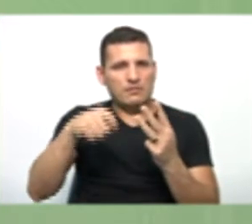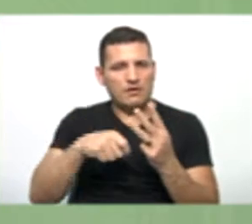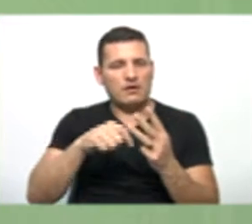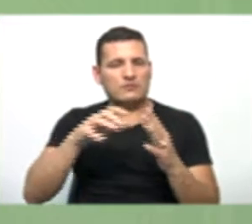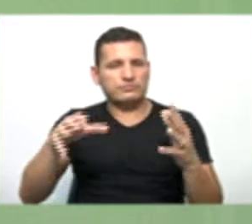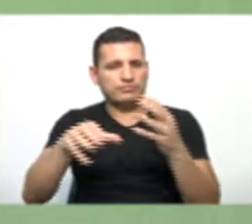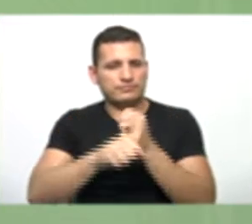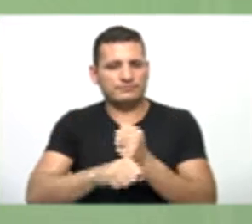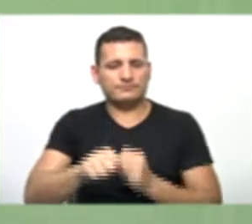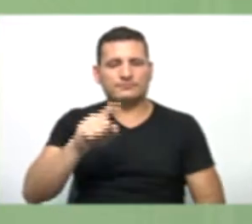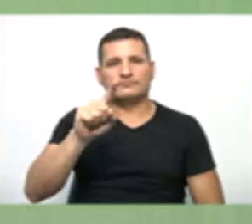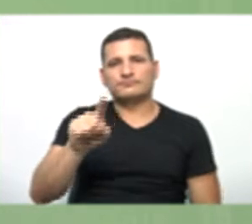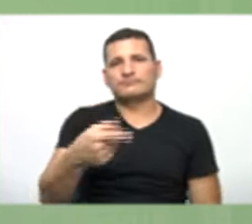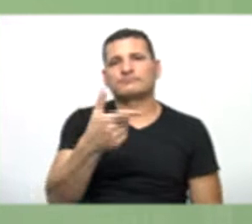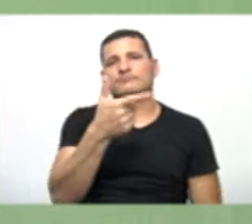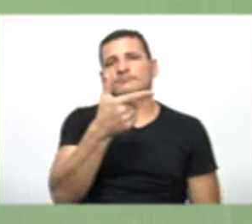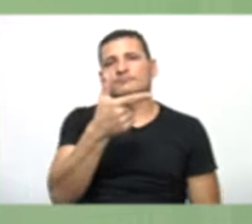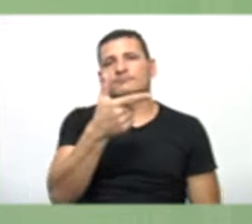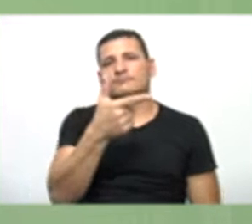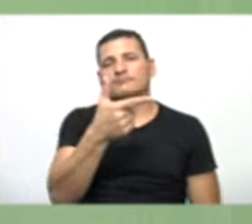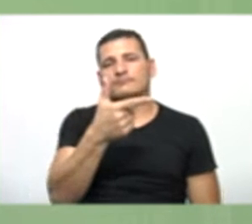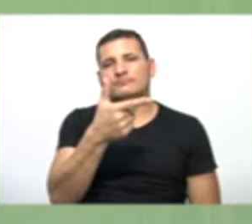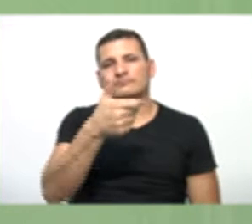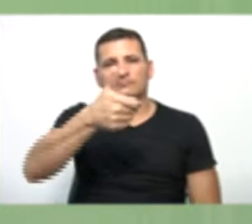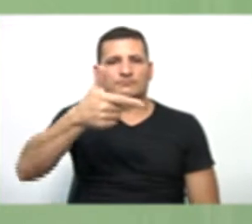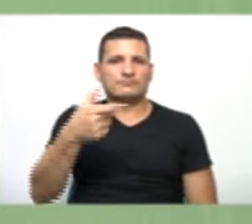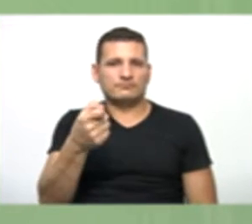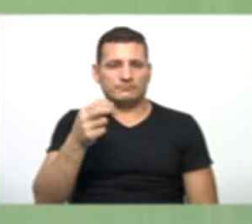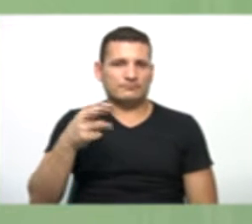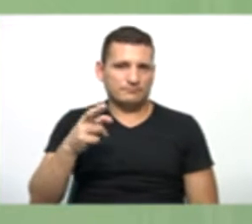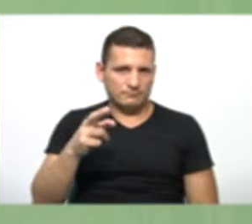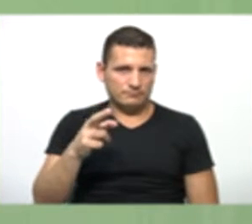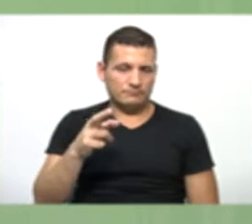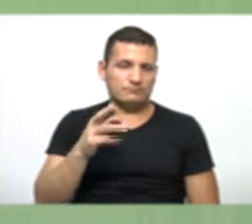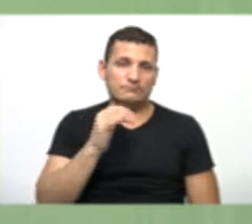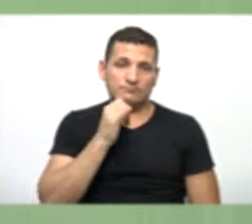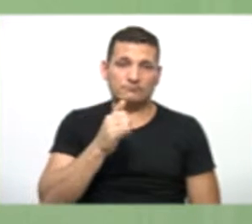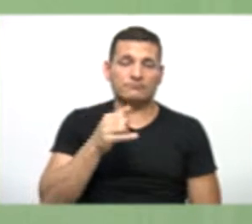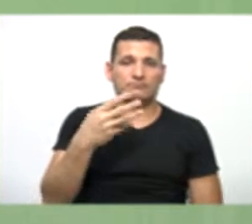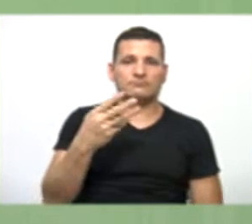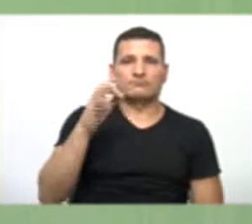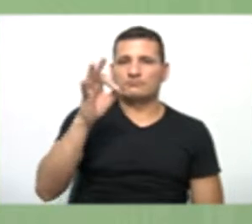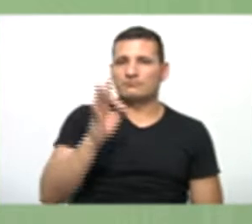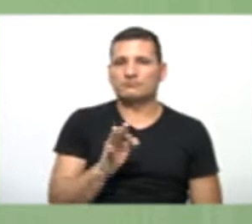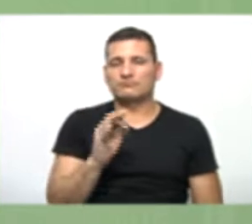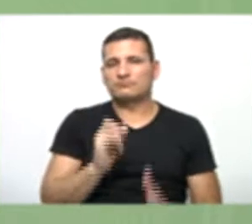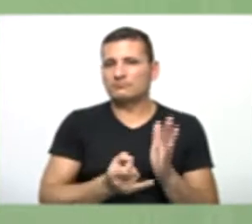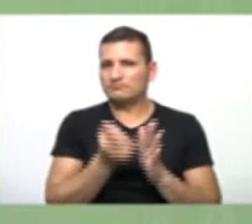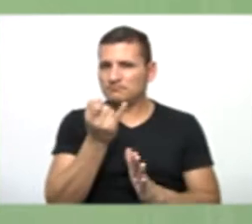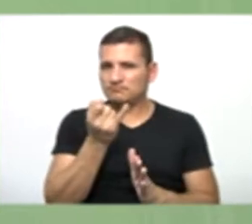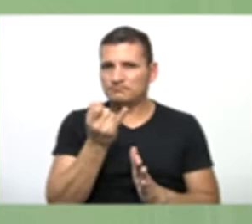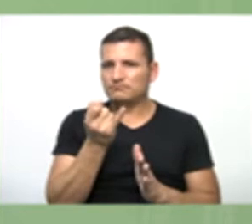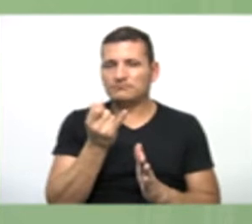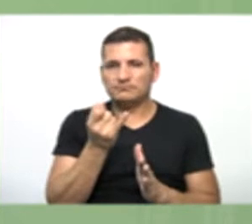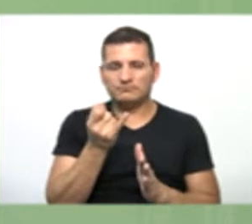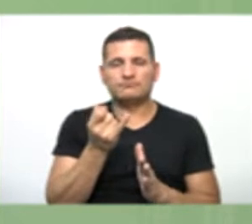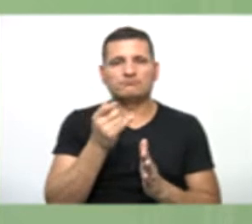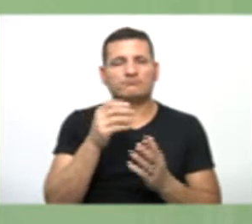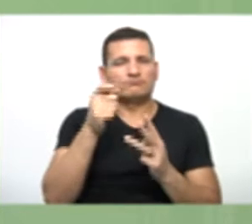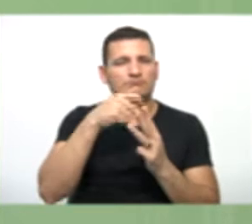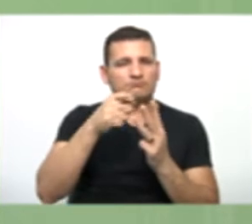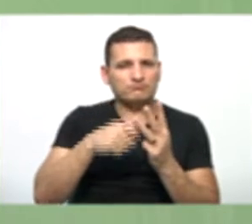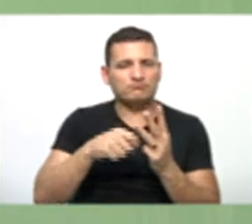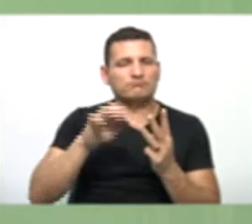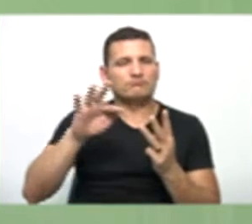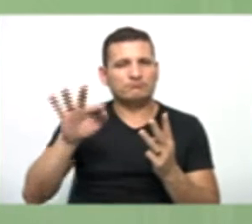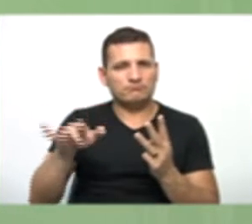R$1.000 durante 3 meses, considerando a taxa de juros de 4% ao mês. Ao final desse período, você vai